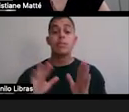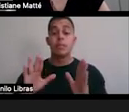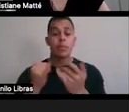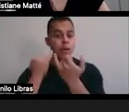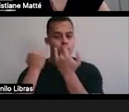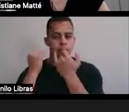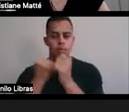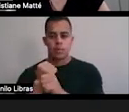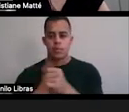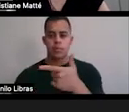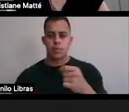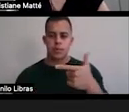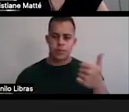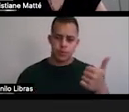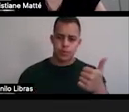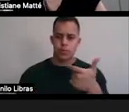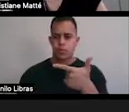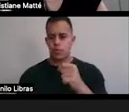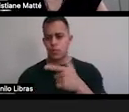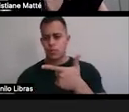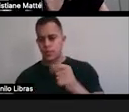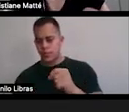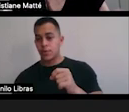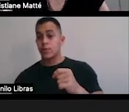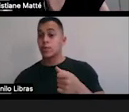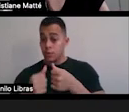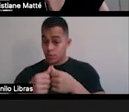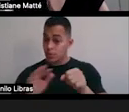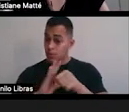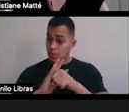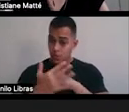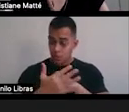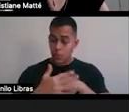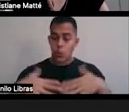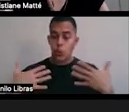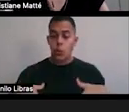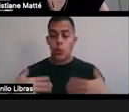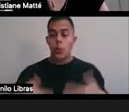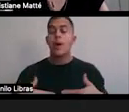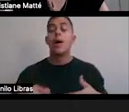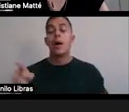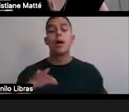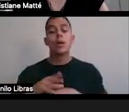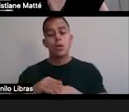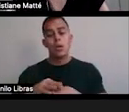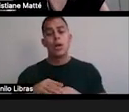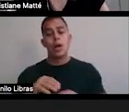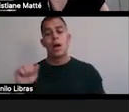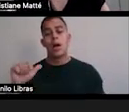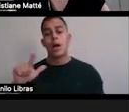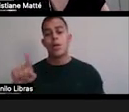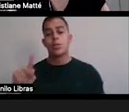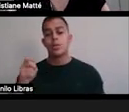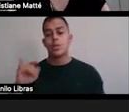de 2020, e aí a gente estava com Covid a 1000 aqui. A doença de Alzheimer está aqui, gente, como